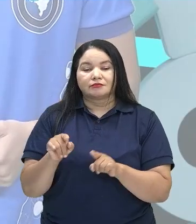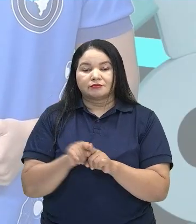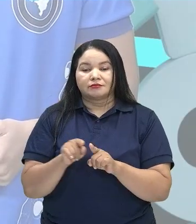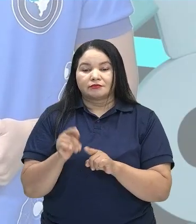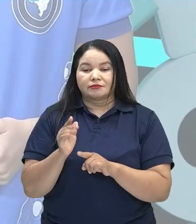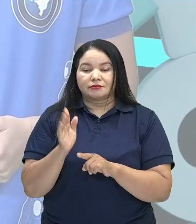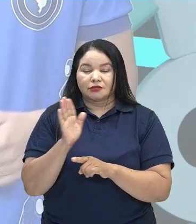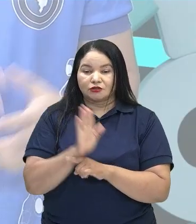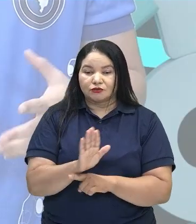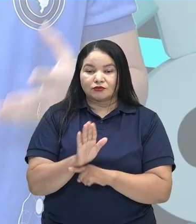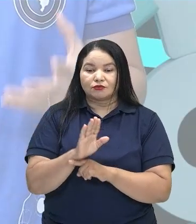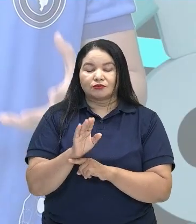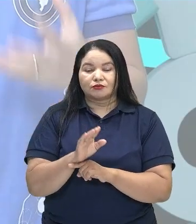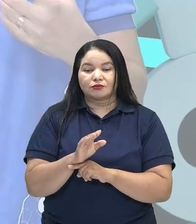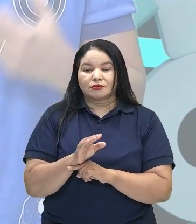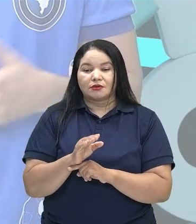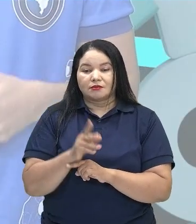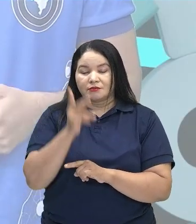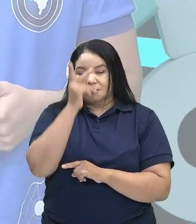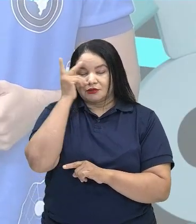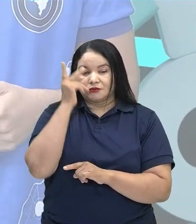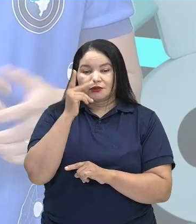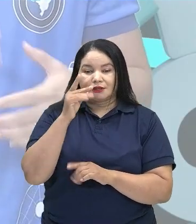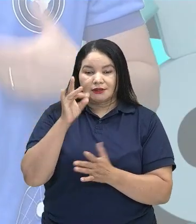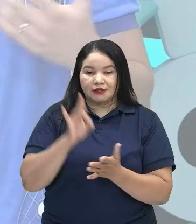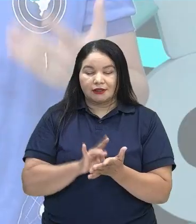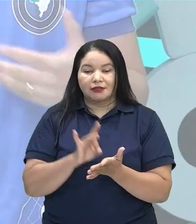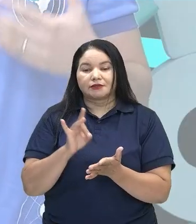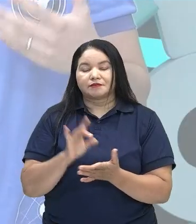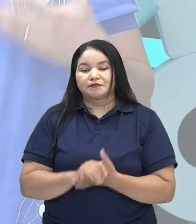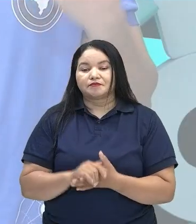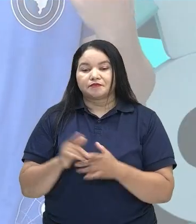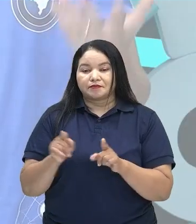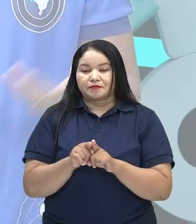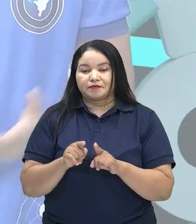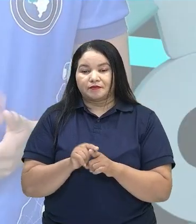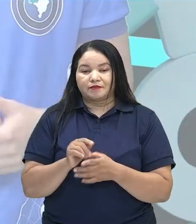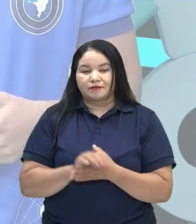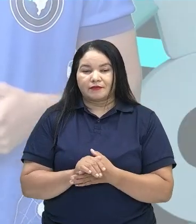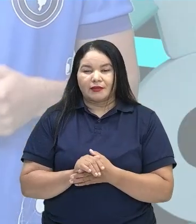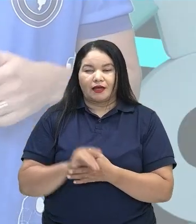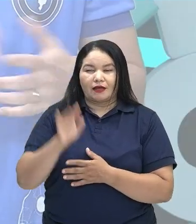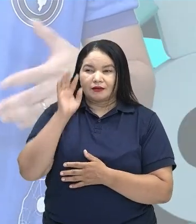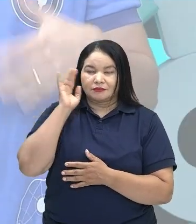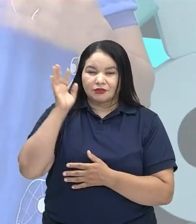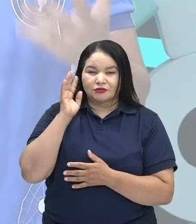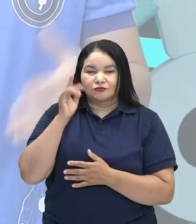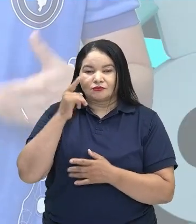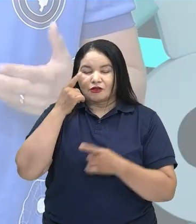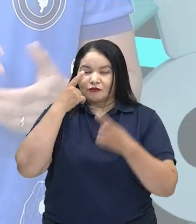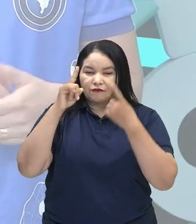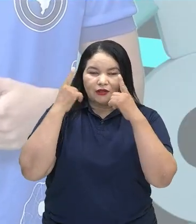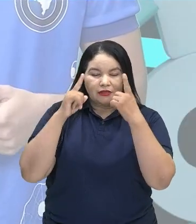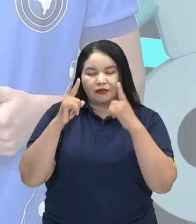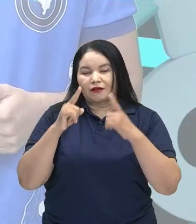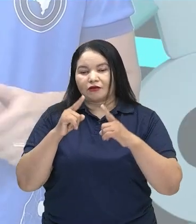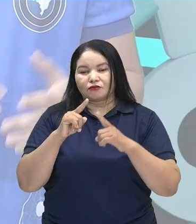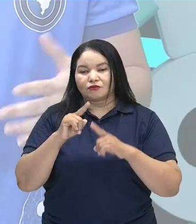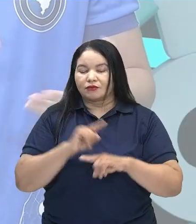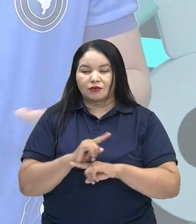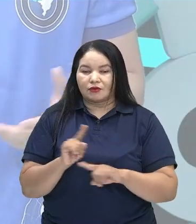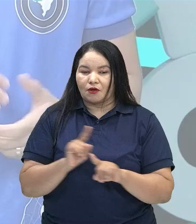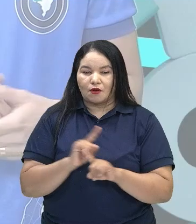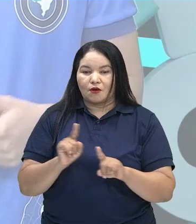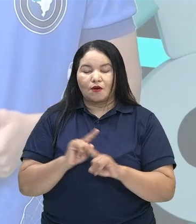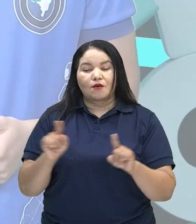nosso convencimento. Então, dá força ao nosso argumento. Nós não estamos tirando da nossa cabeça ou estamos